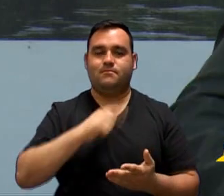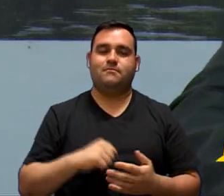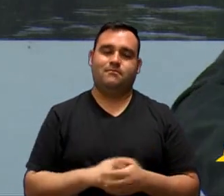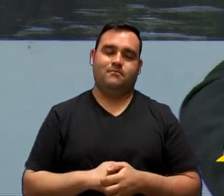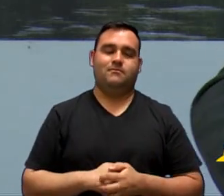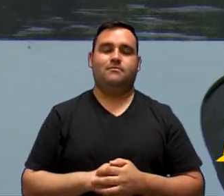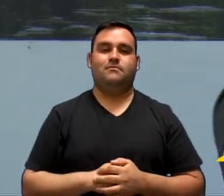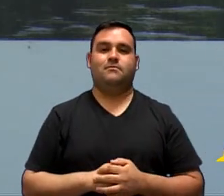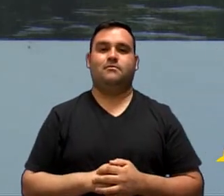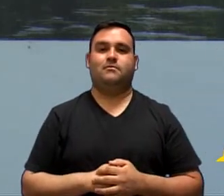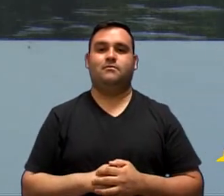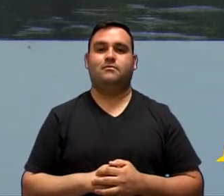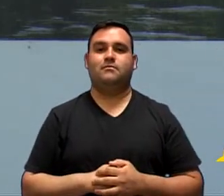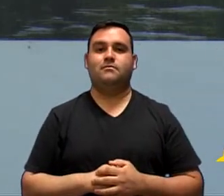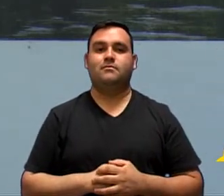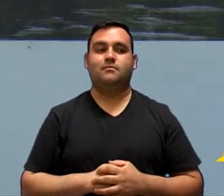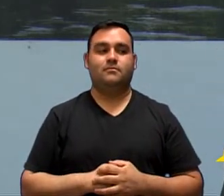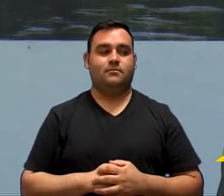solenidade.